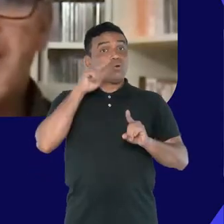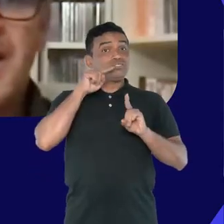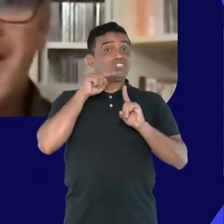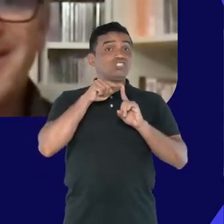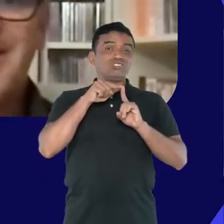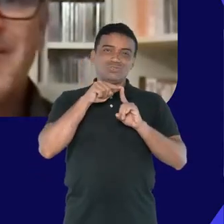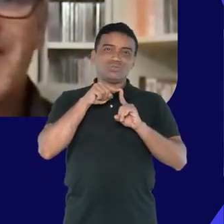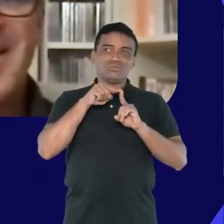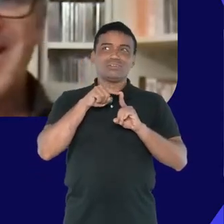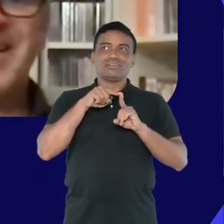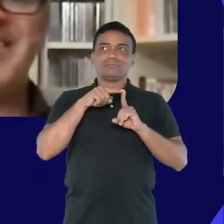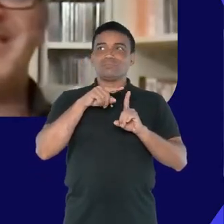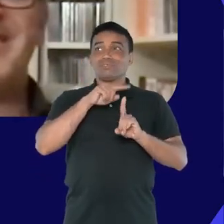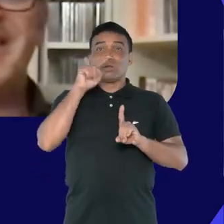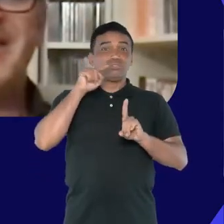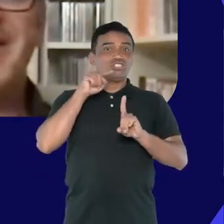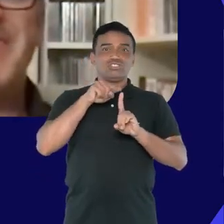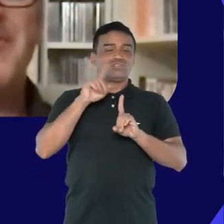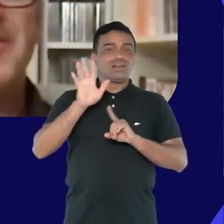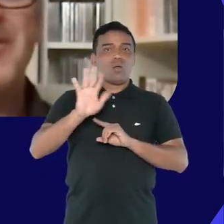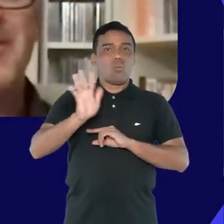Isto não é